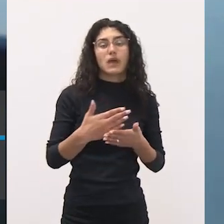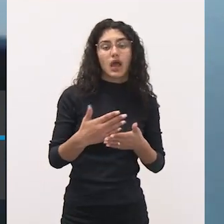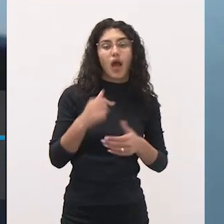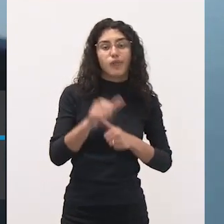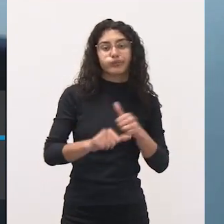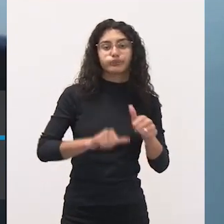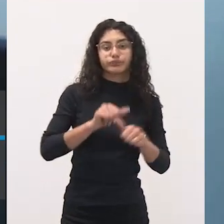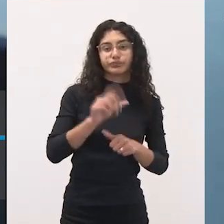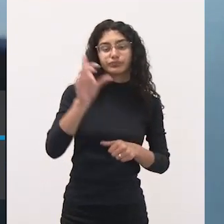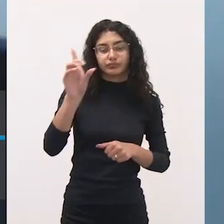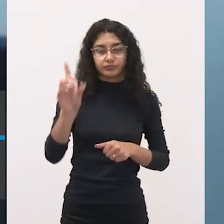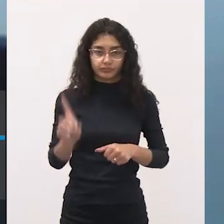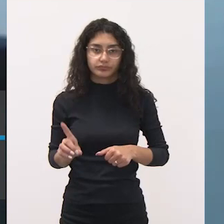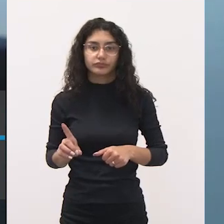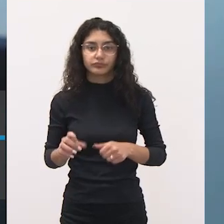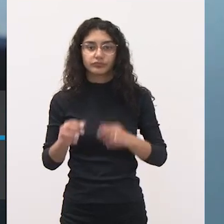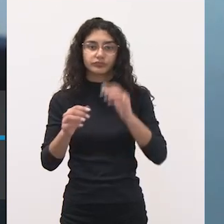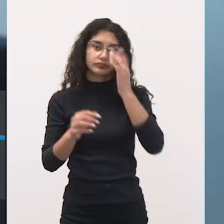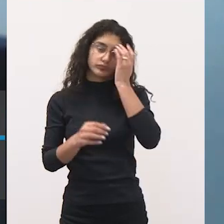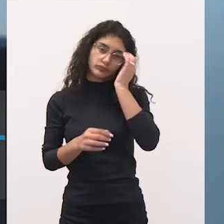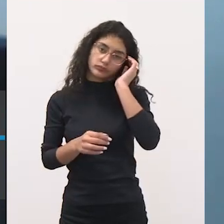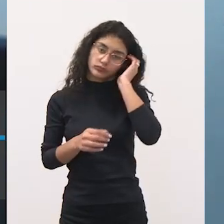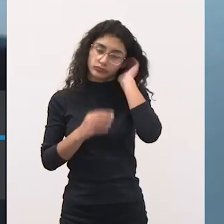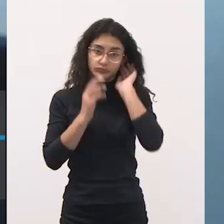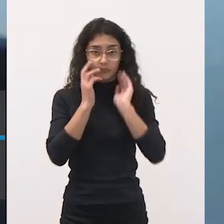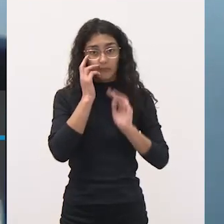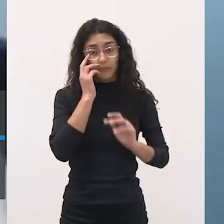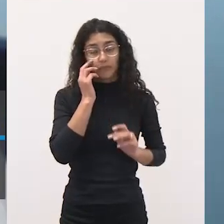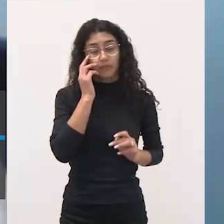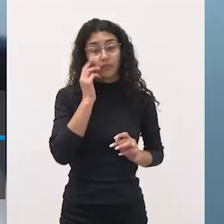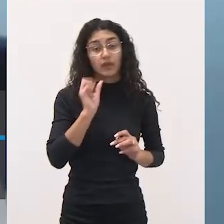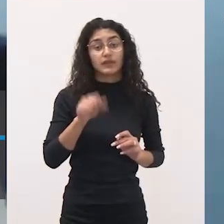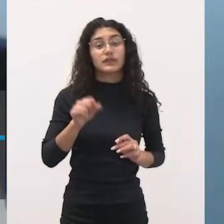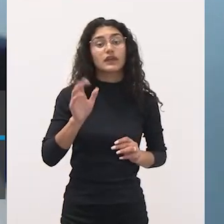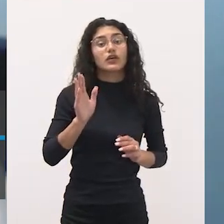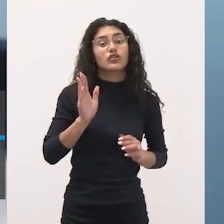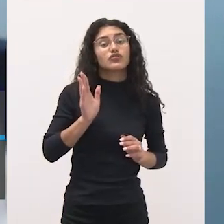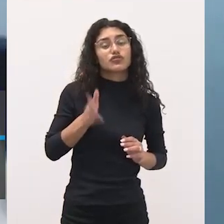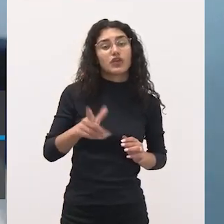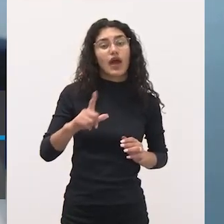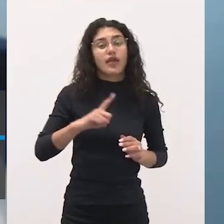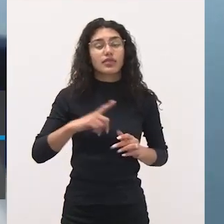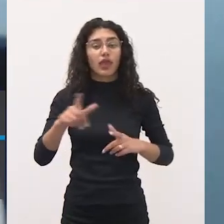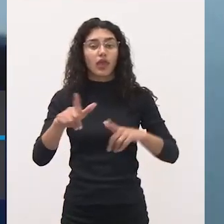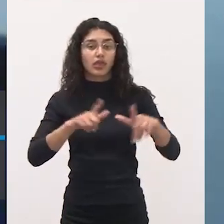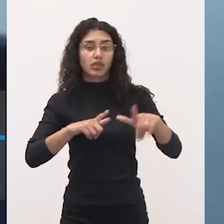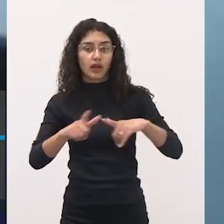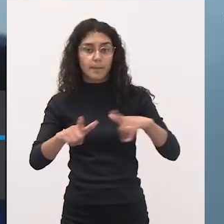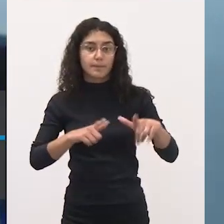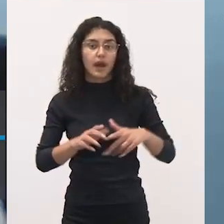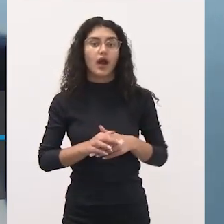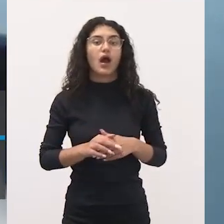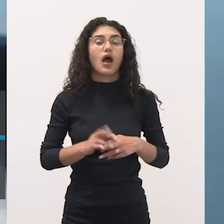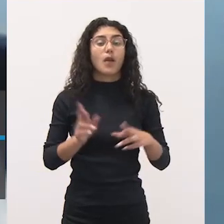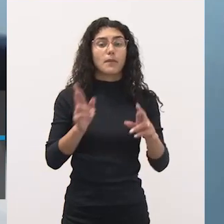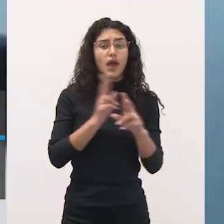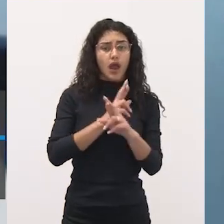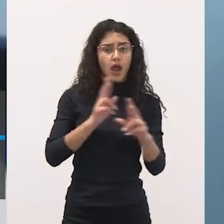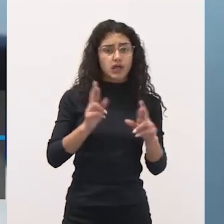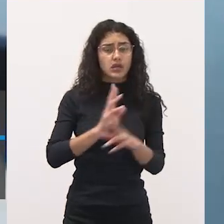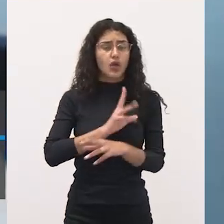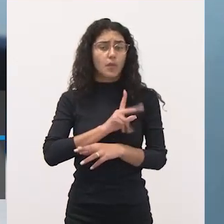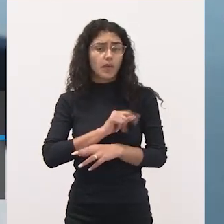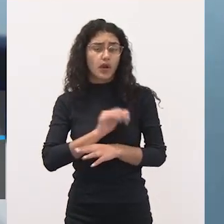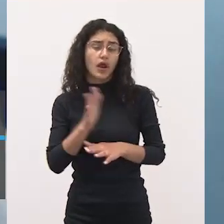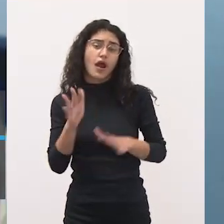Então, às vezes essa pessoa, se ela já está dentro de um trabalho, se ela está dentro de uma relação afetiva, às